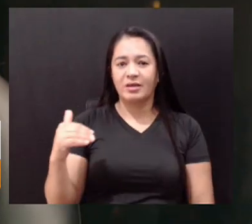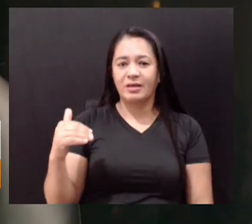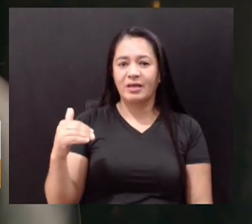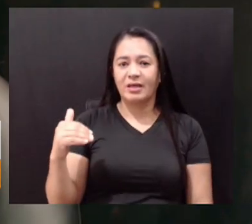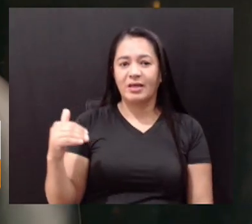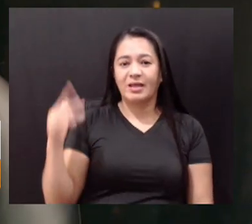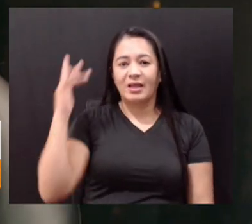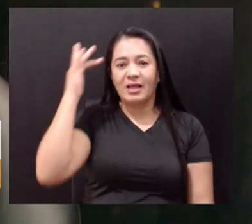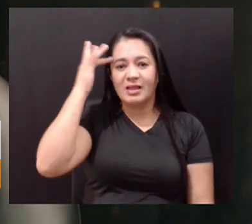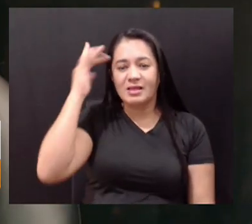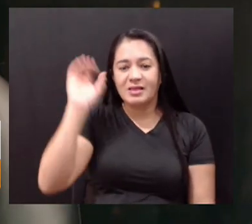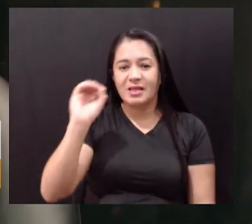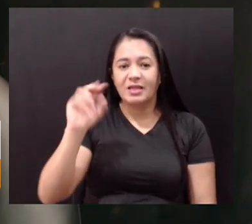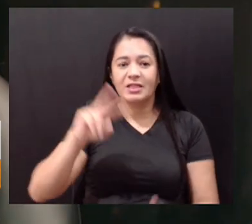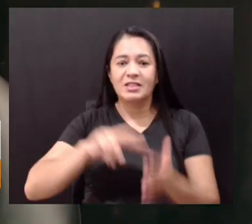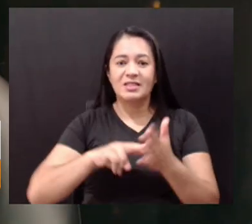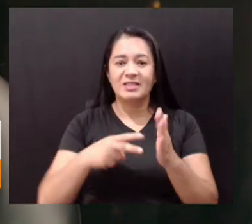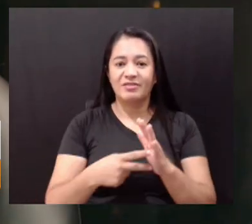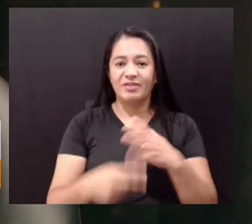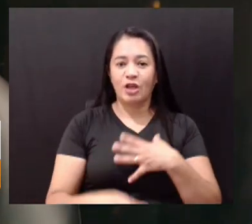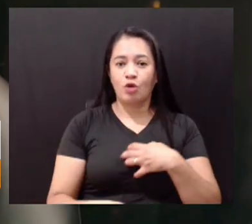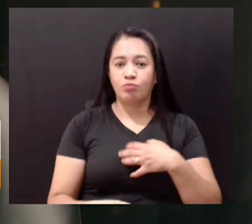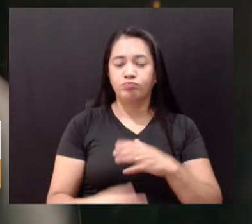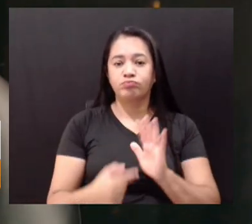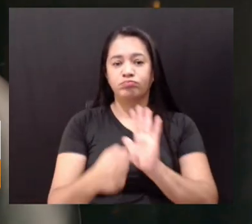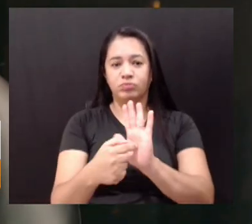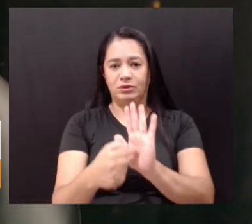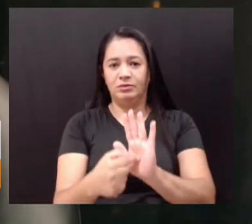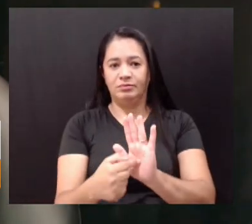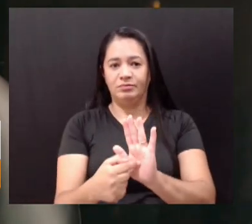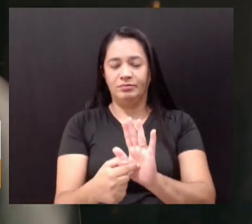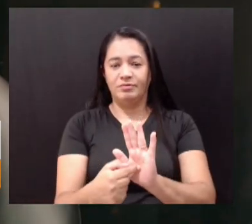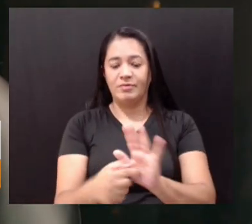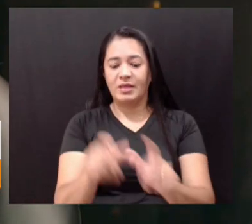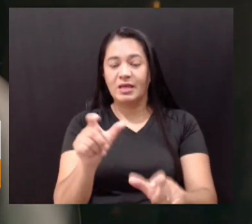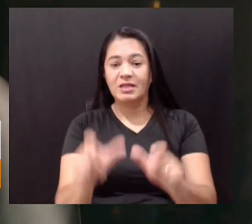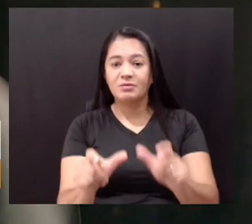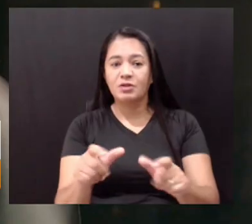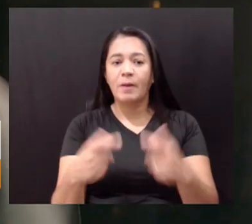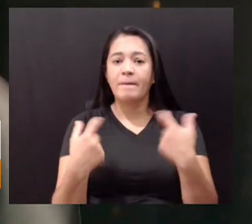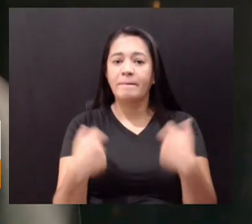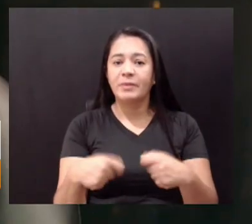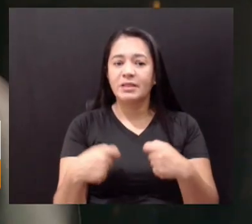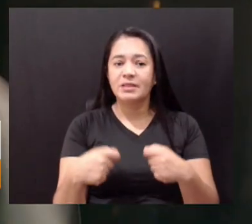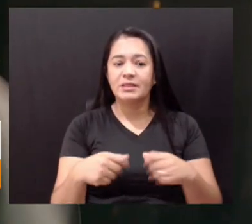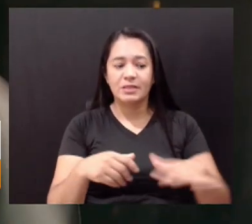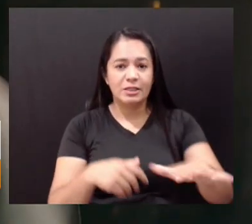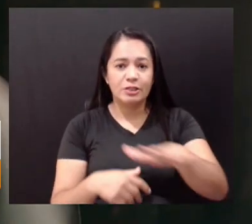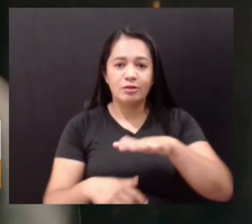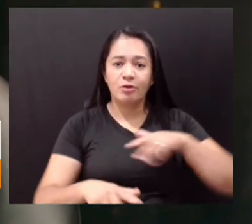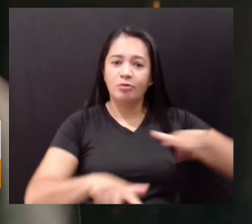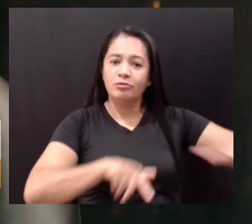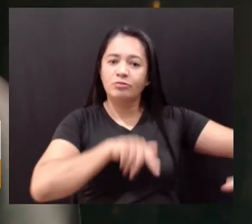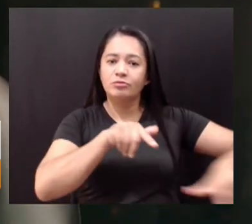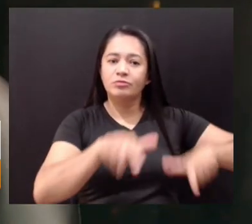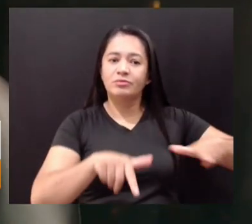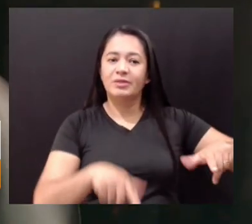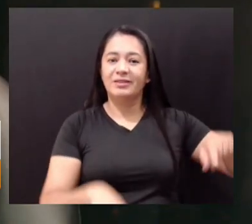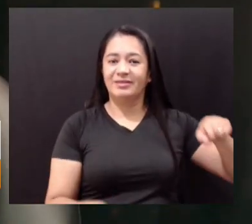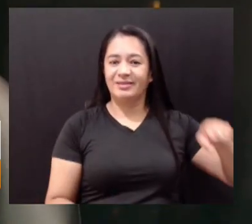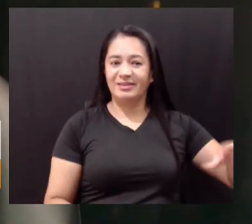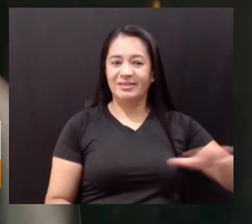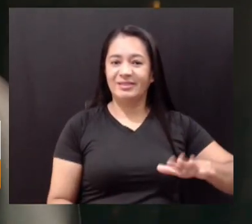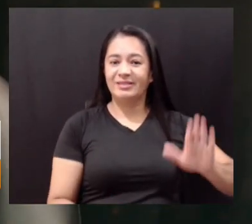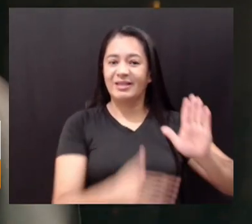Z também é um tipo de comportamento, e essas pessoas elas precisam passar pelo mercado de trabalho, e o mercado de trabalho tem regras e essas